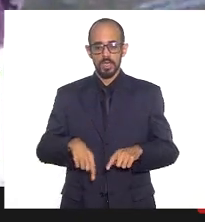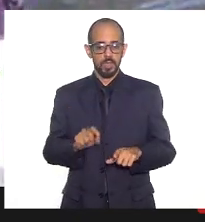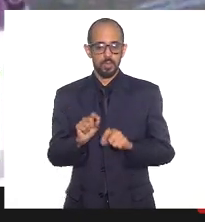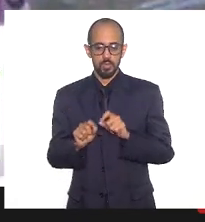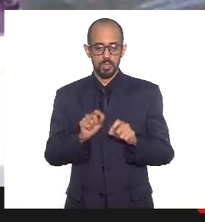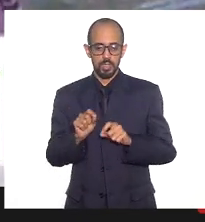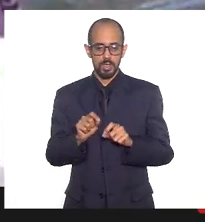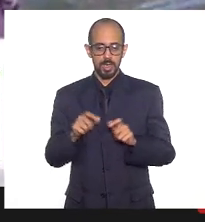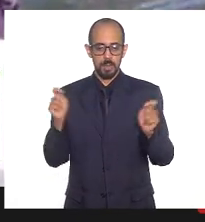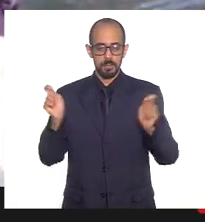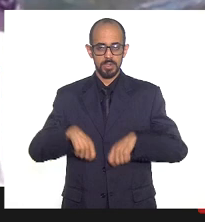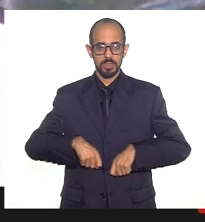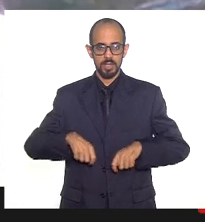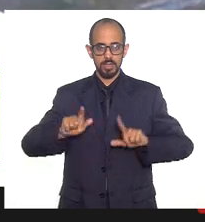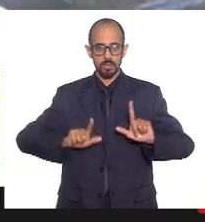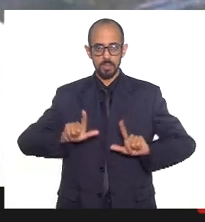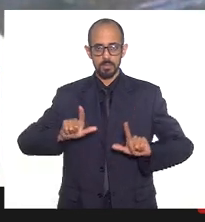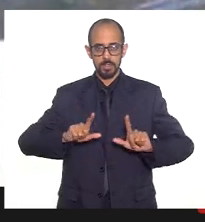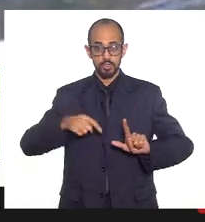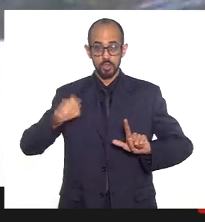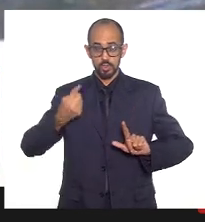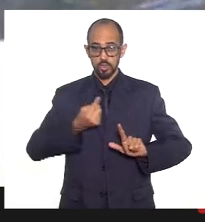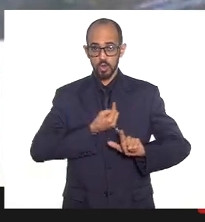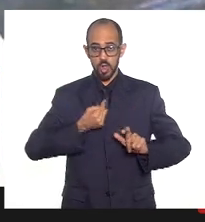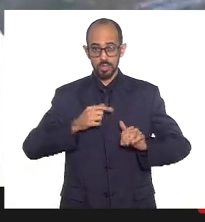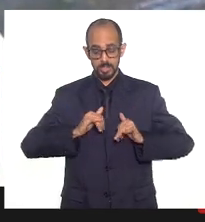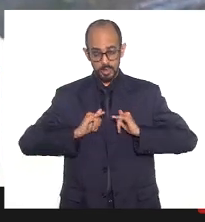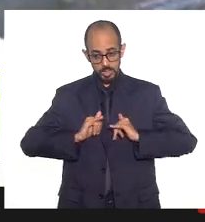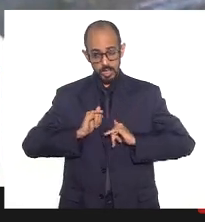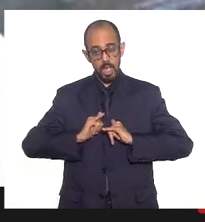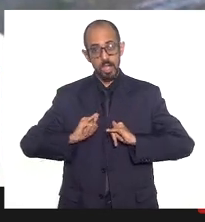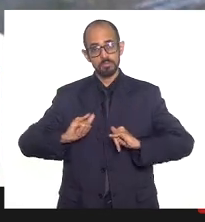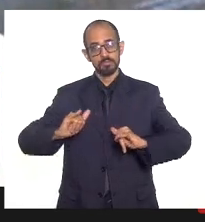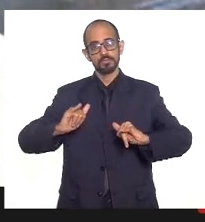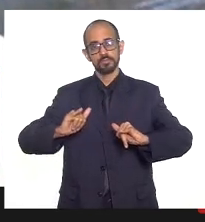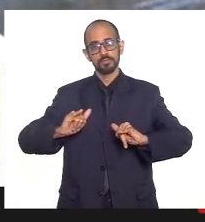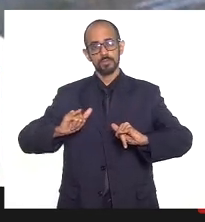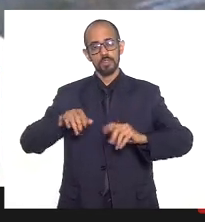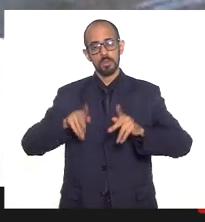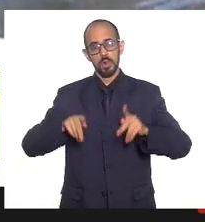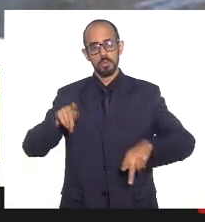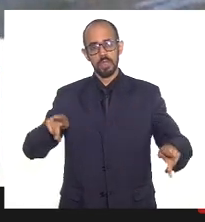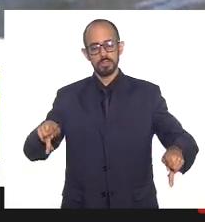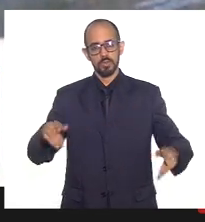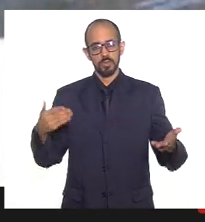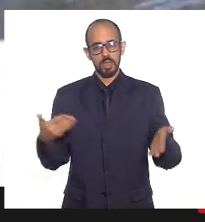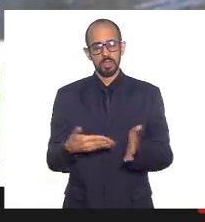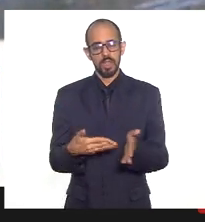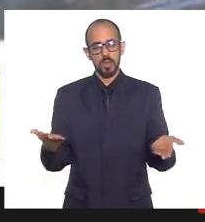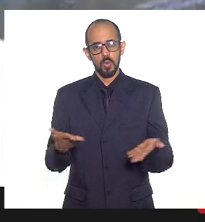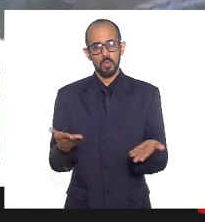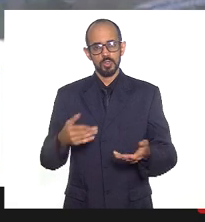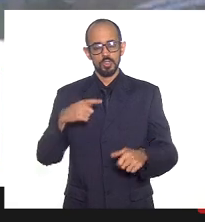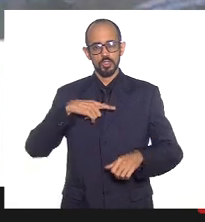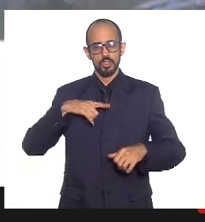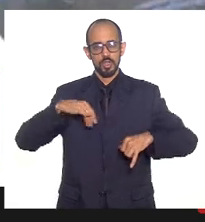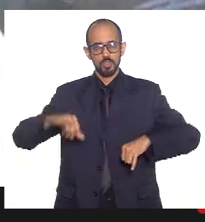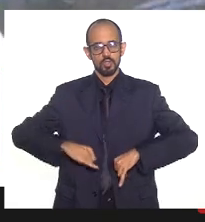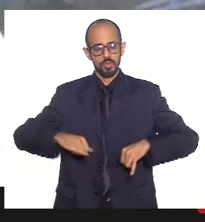uma mídia nossa, né? Uma mídia a serviço da população. E até hoje a gente sofre o resquício dessa